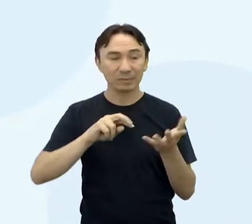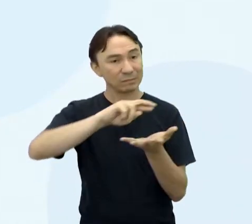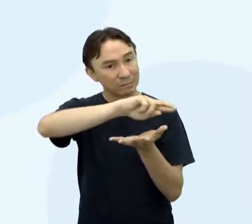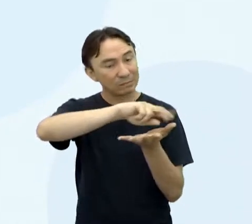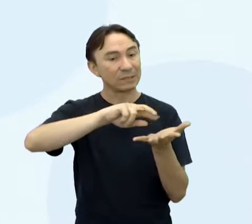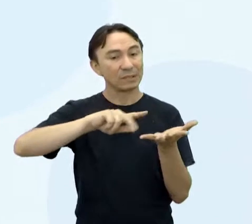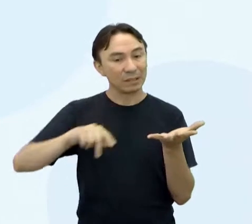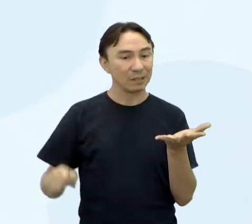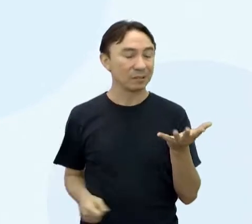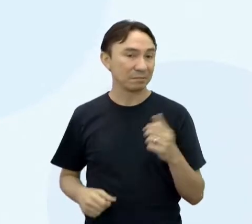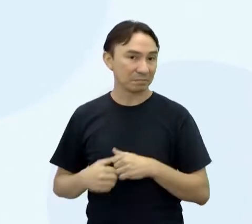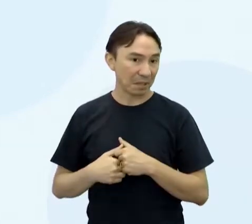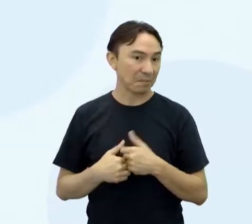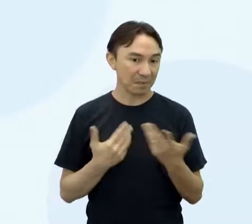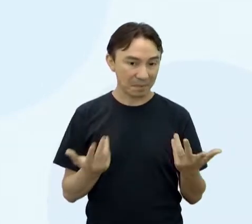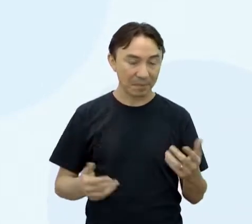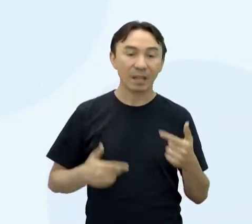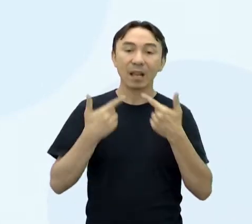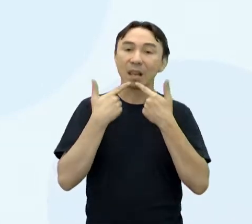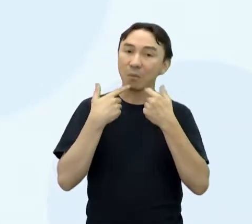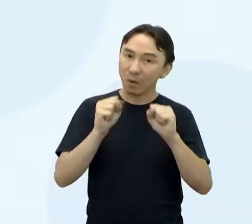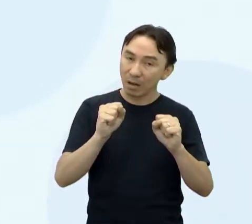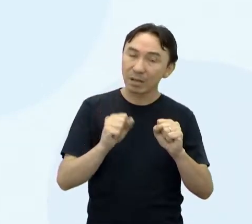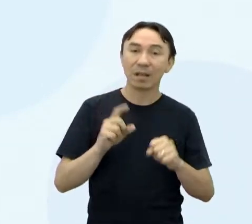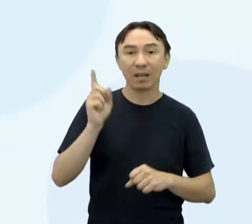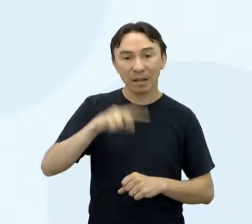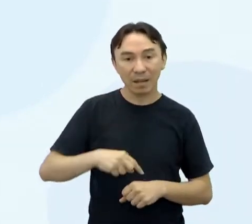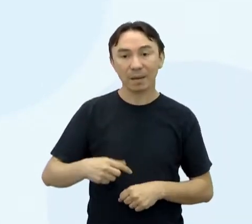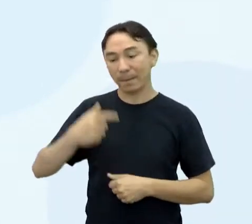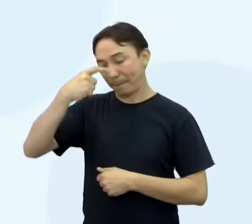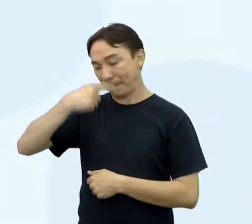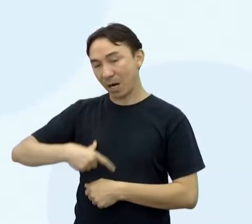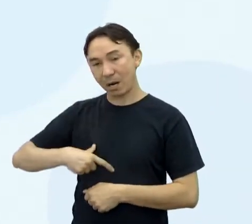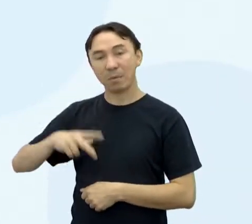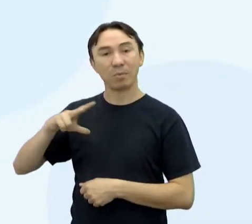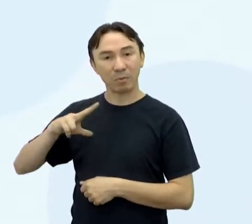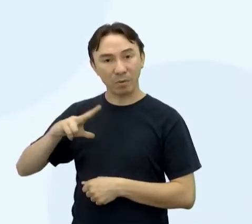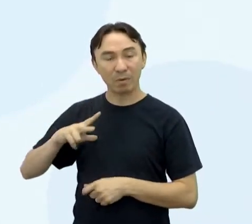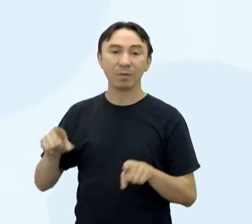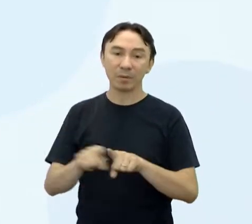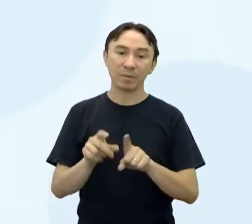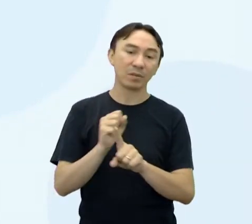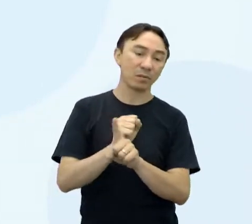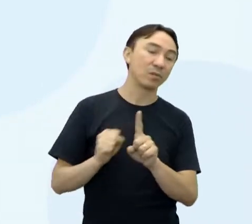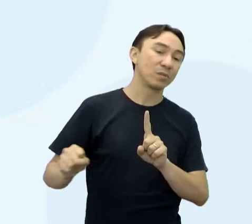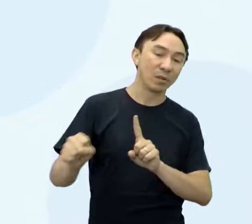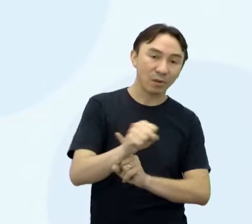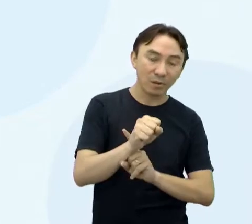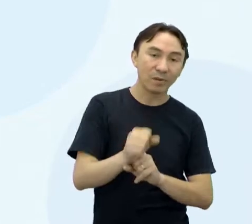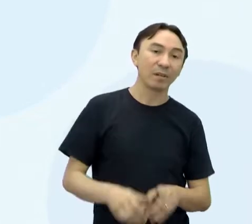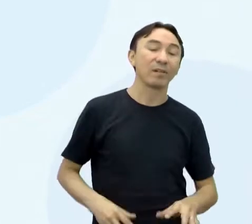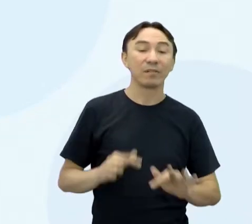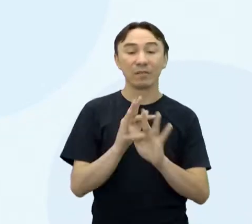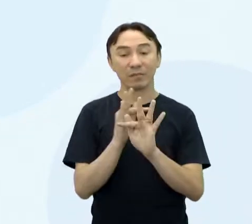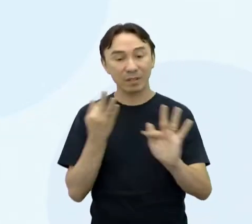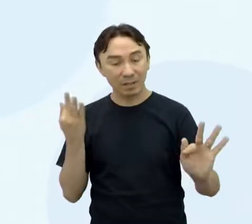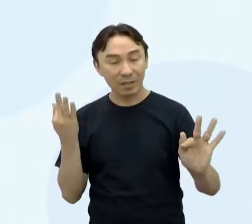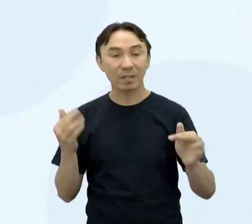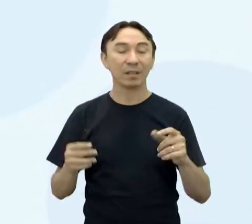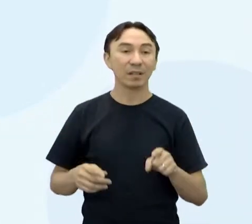linguagem é, ao mesmo tempo, individual e social, física, fisiológica, psicológica